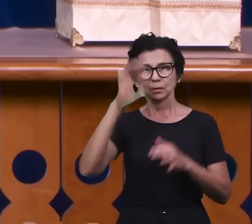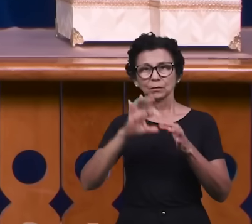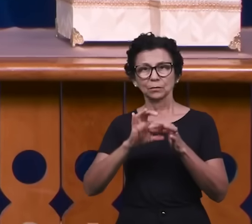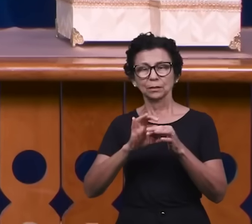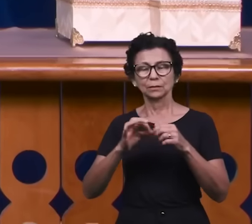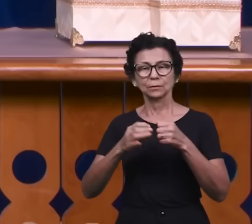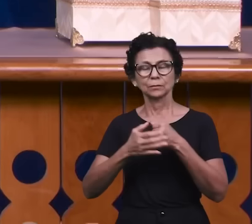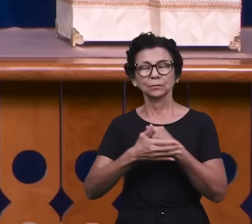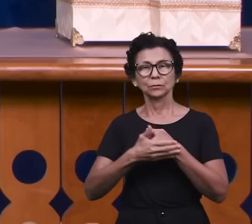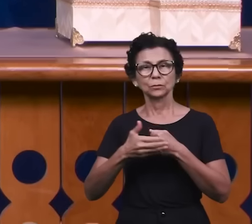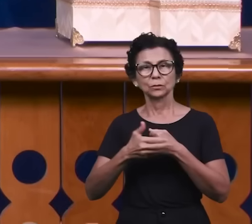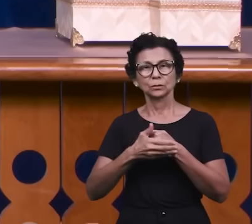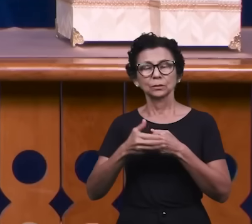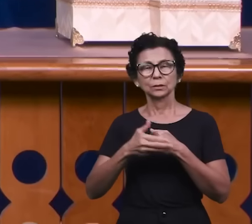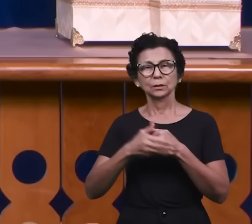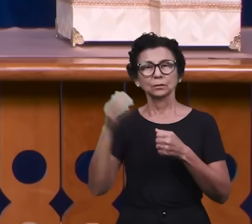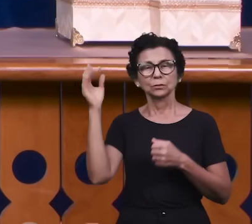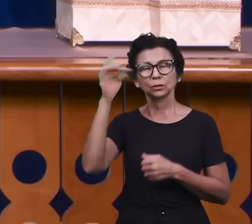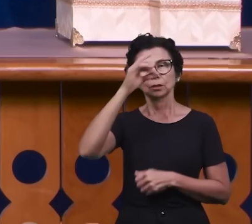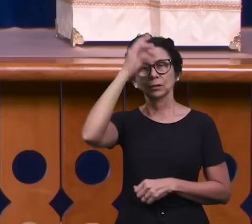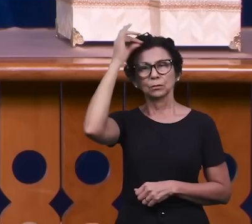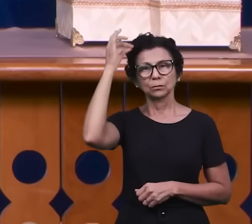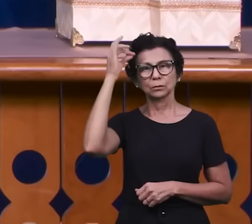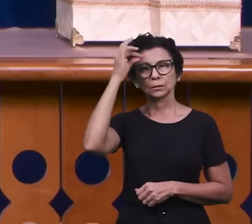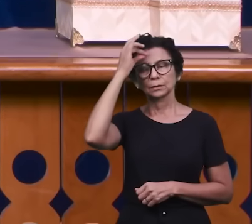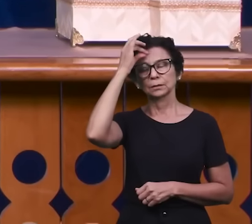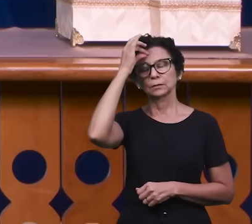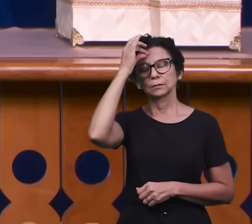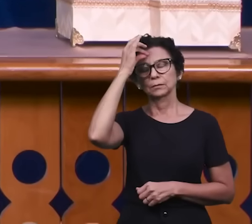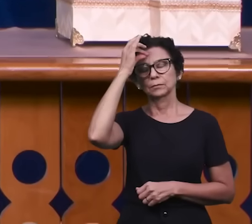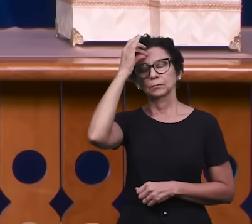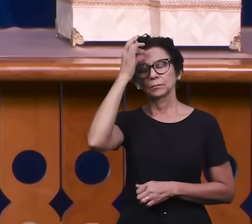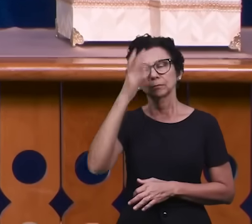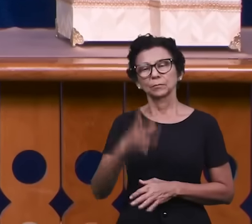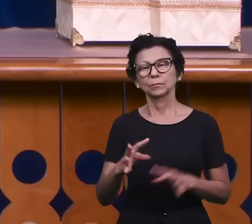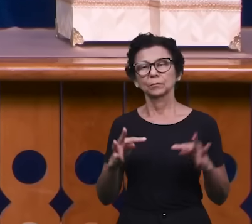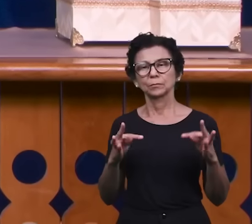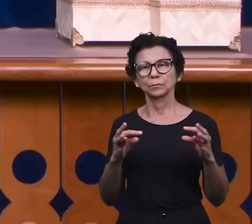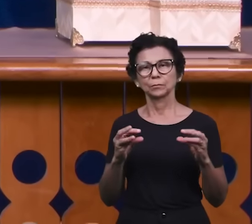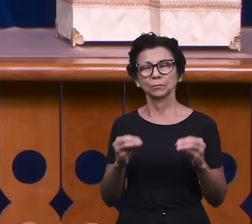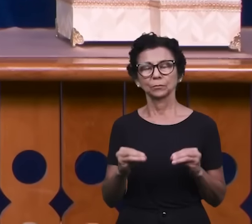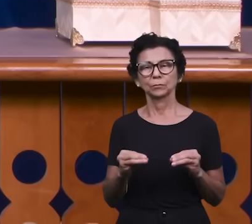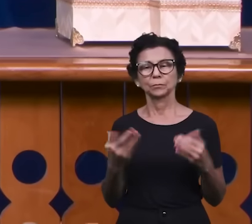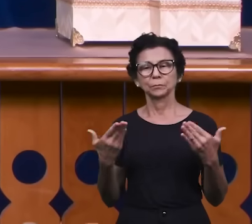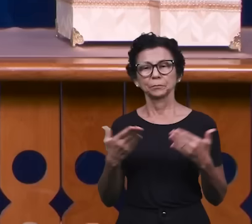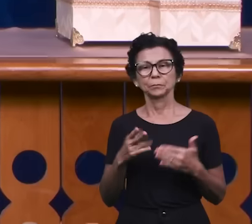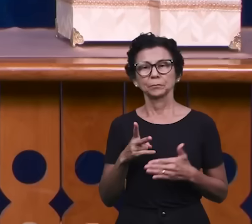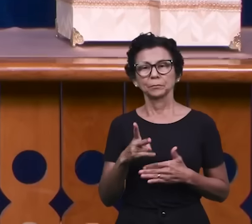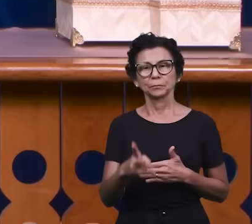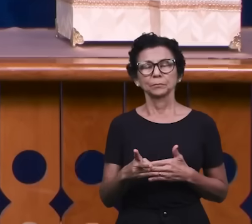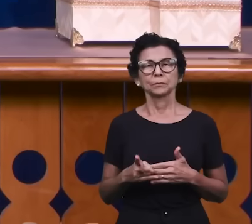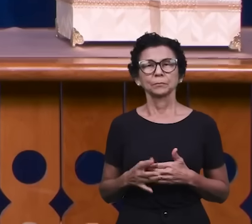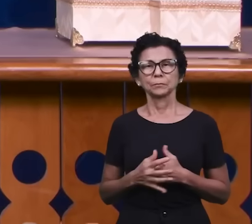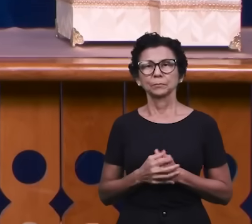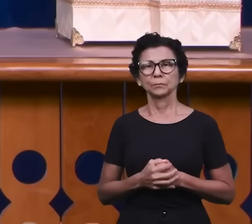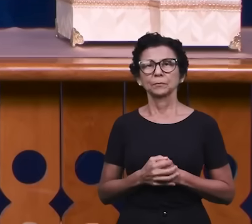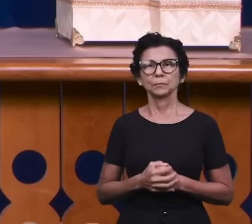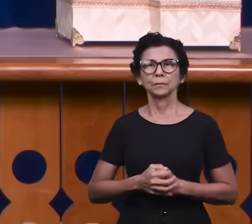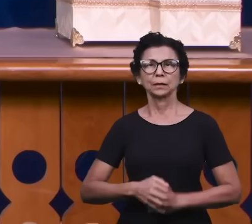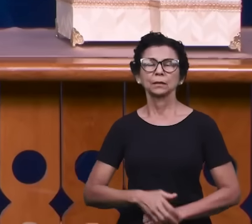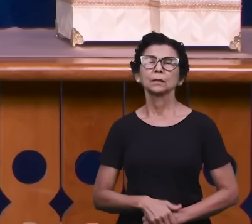comunhão e o poder do Espírito Santo de Deus estejam convosco, amados irmãos, agora e para todo